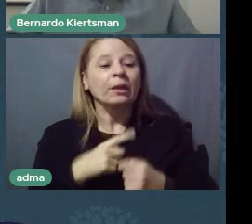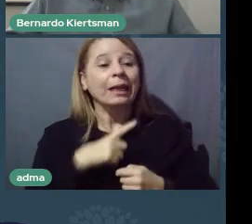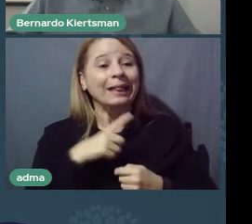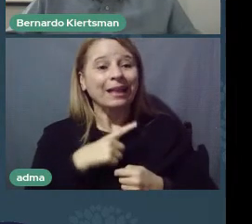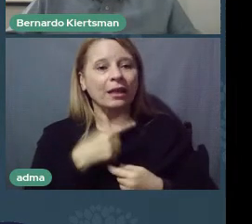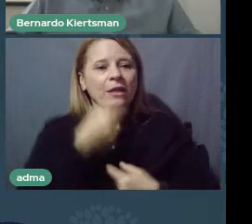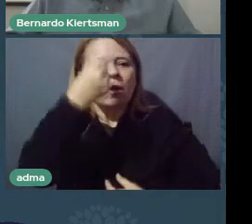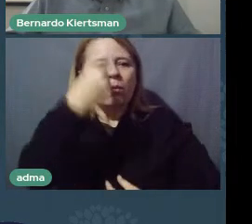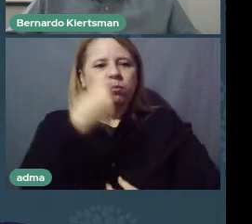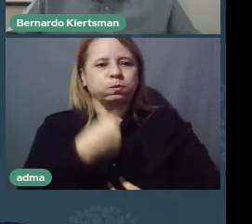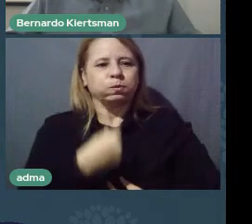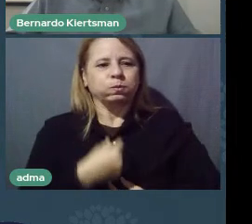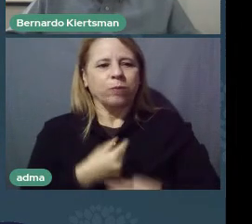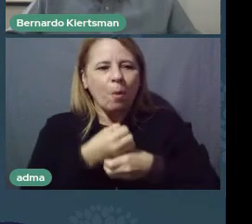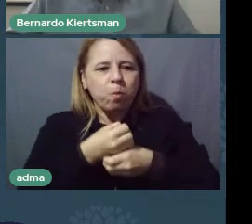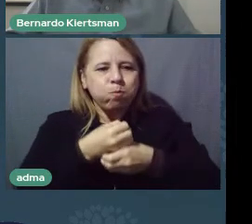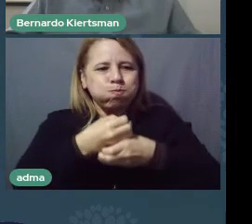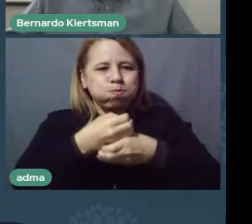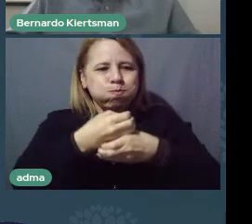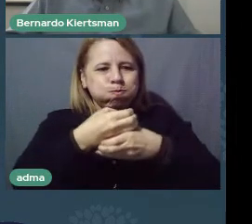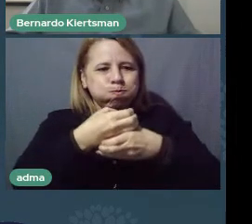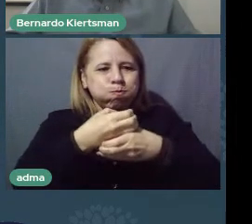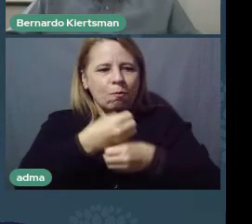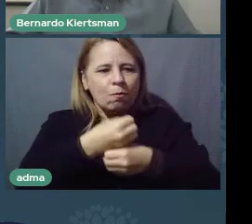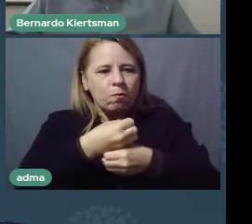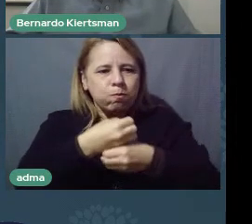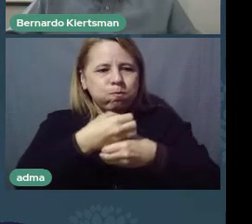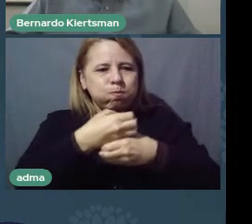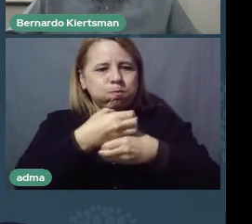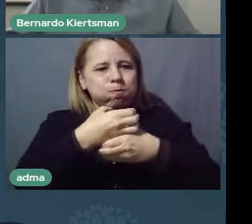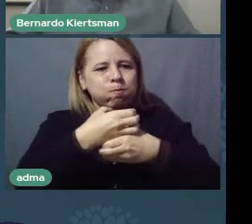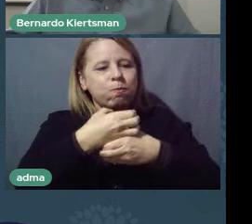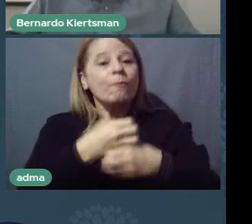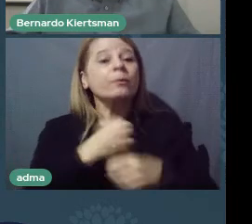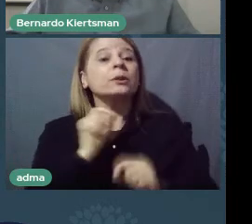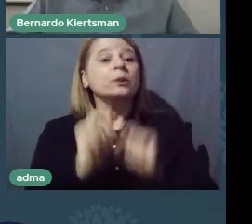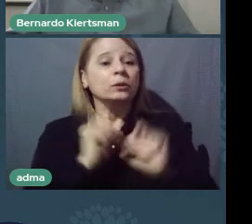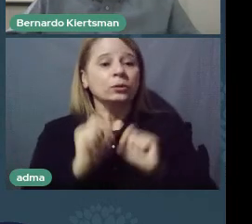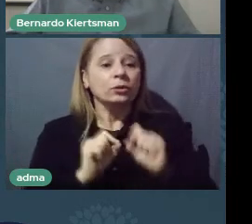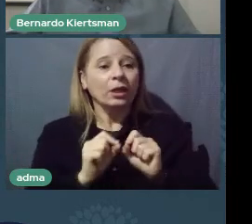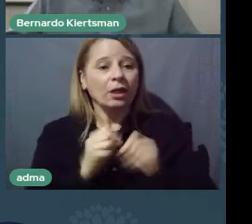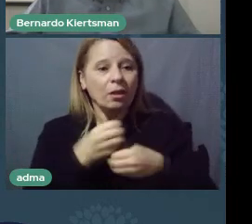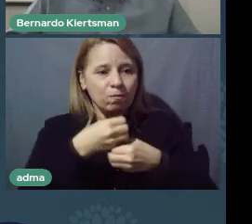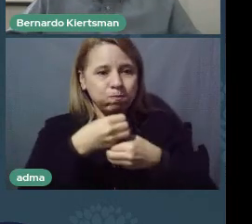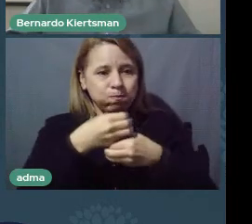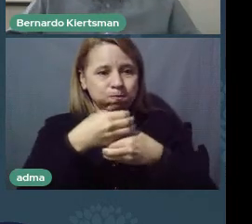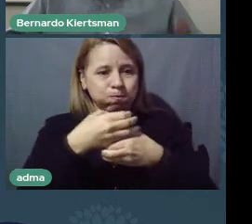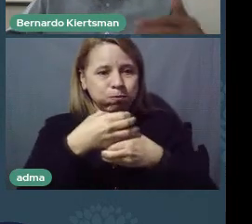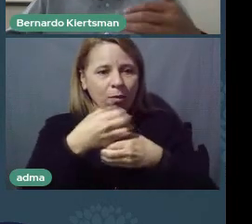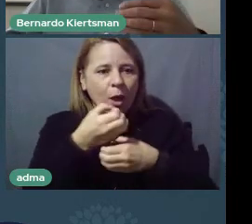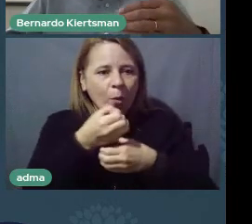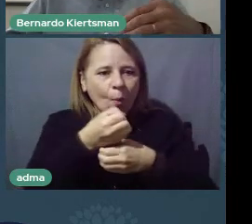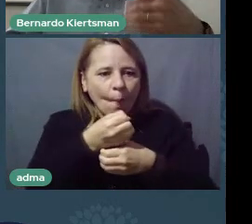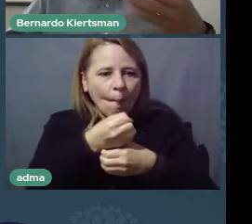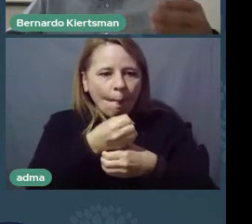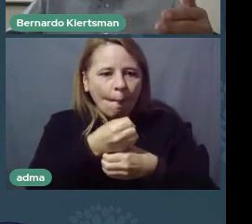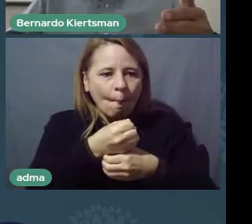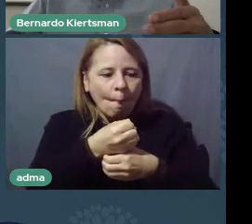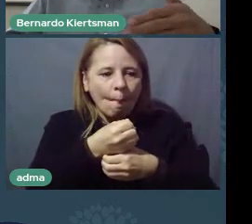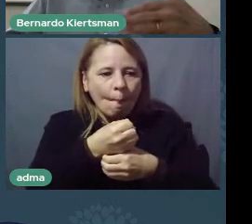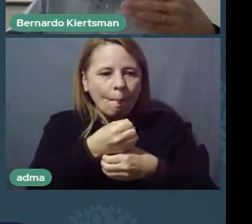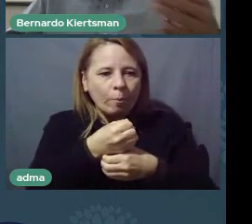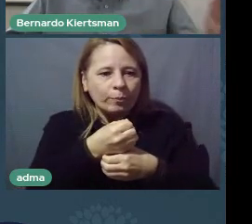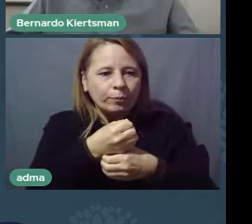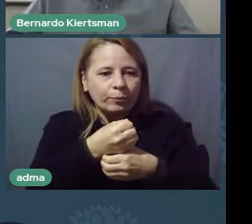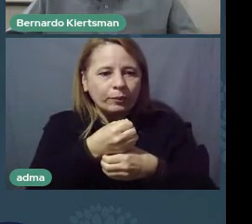um aumento da musculatura do brônquio, fazendo com que esse diâmetro diminua, um aumento